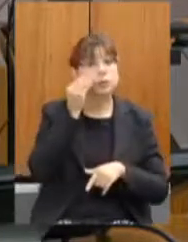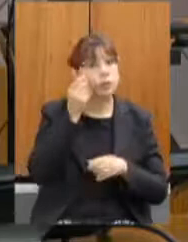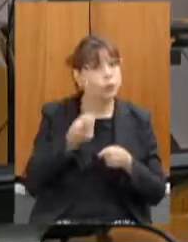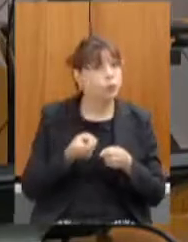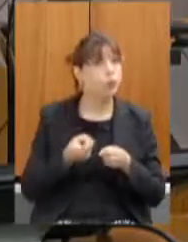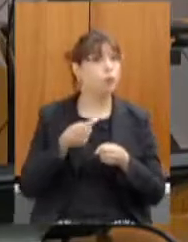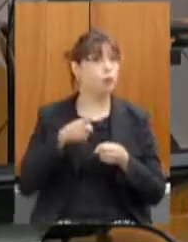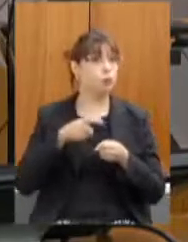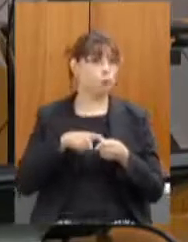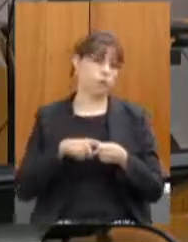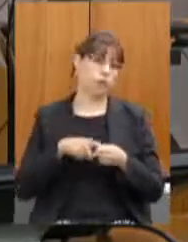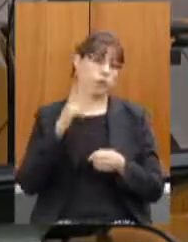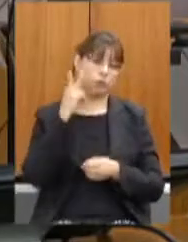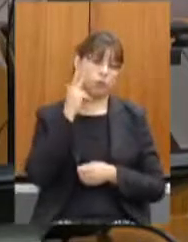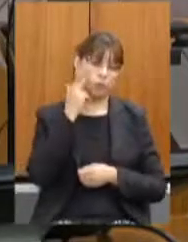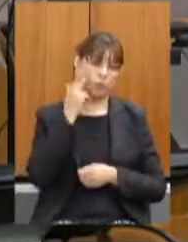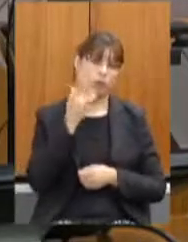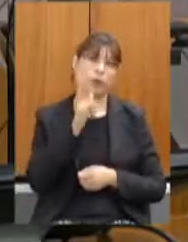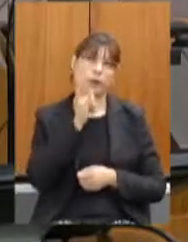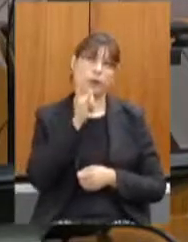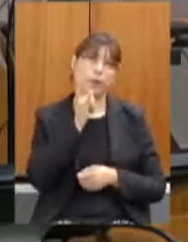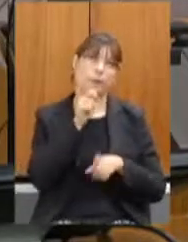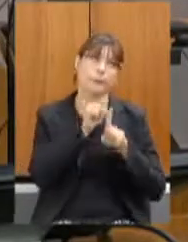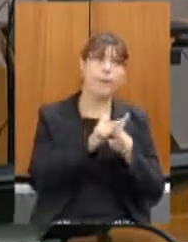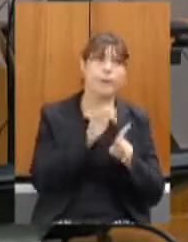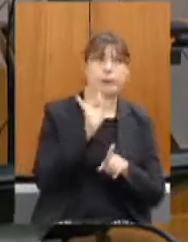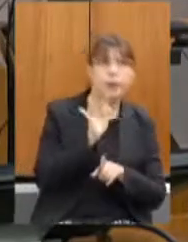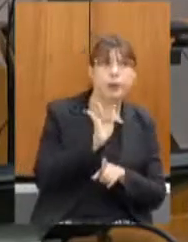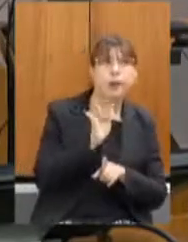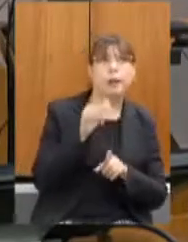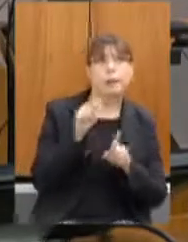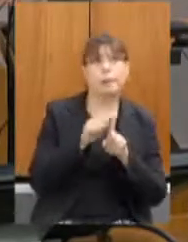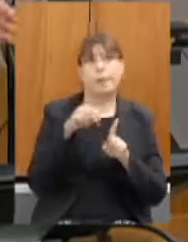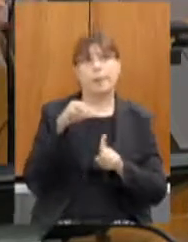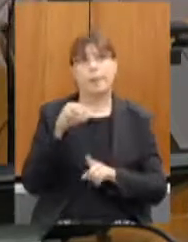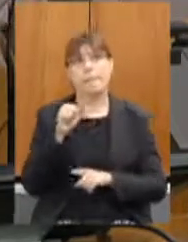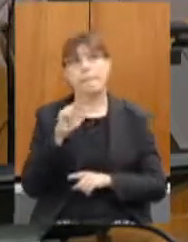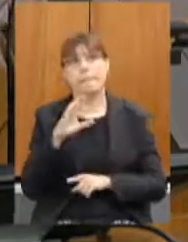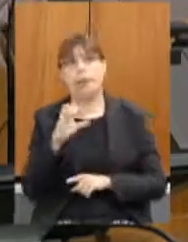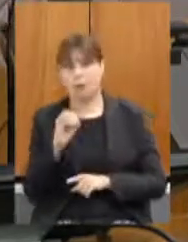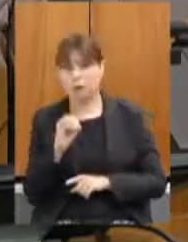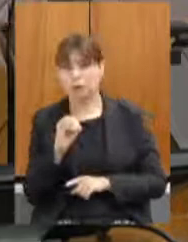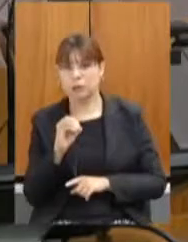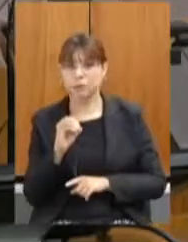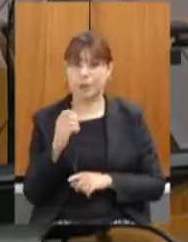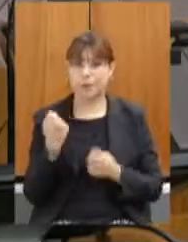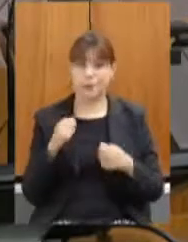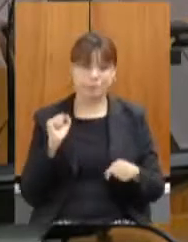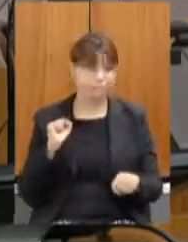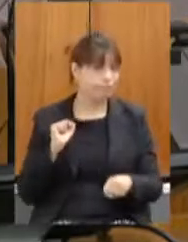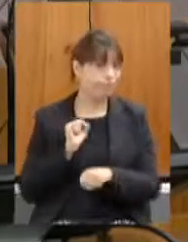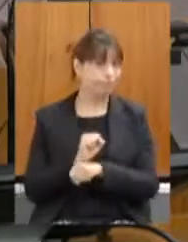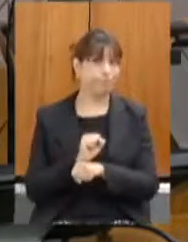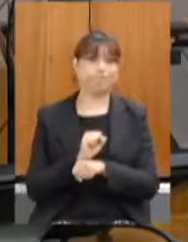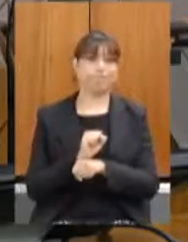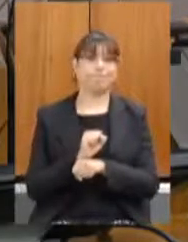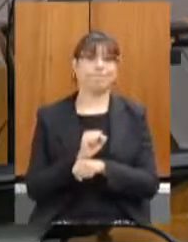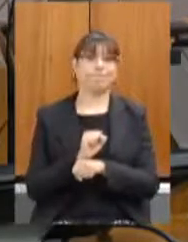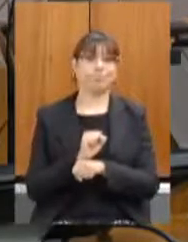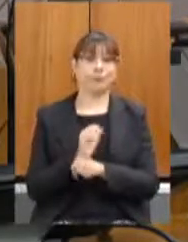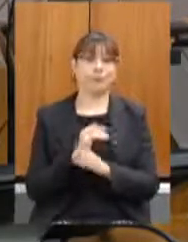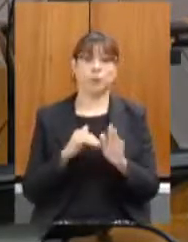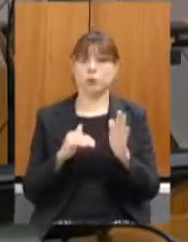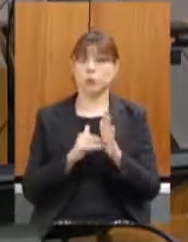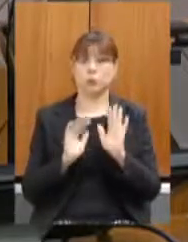ou seja em algum momento em fevereiro e março nós tivemos realmente fazer uma interrupção grande no que vinha sendo é feito no